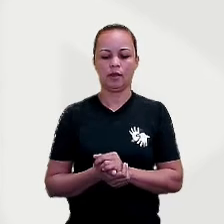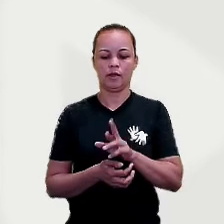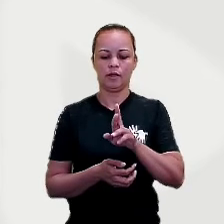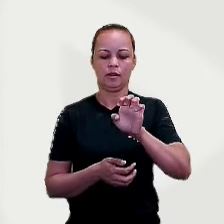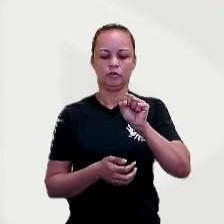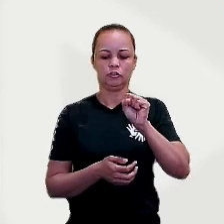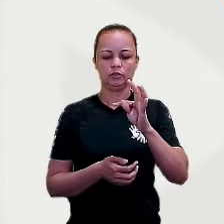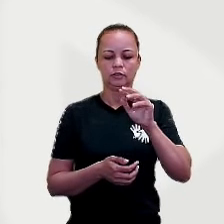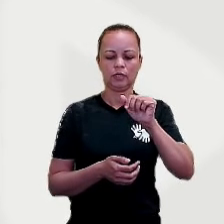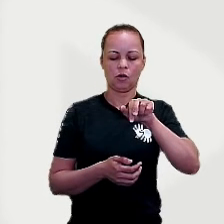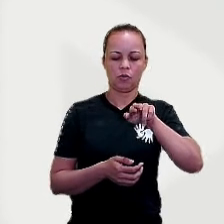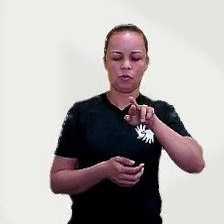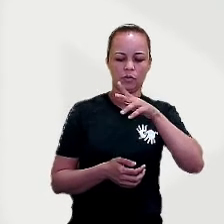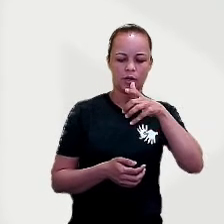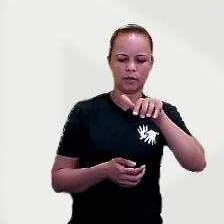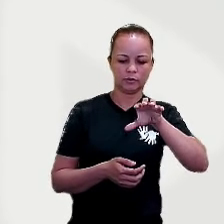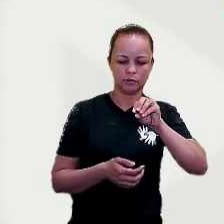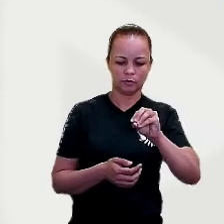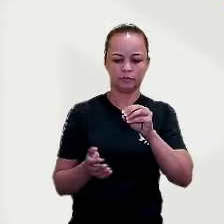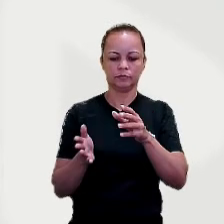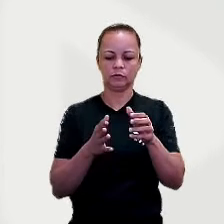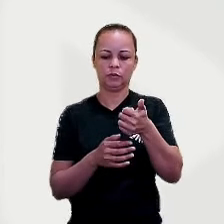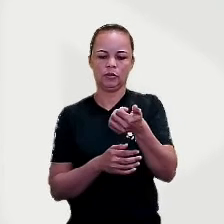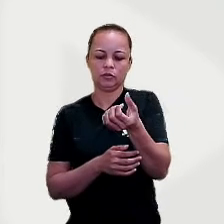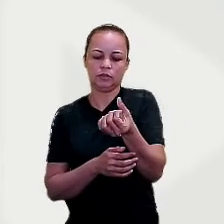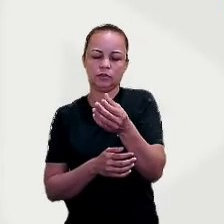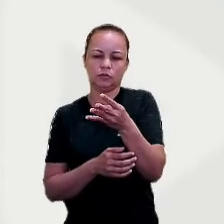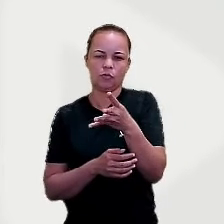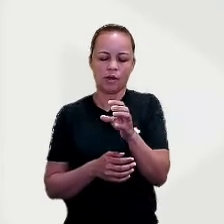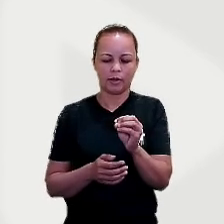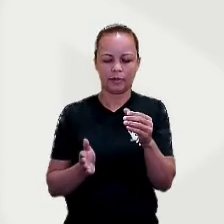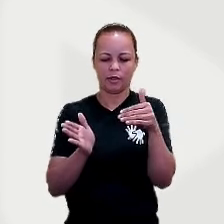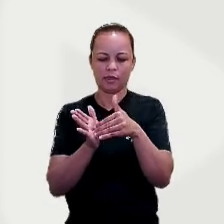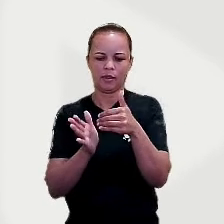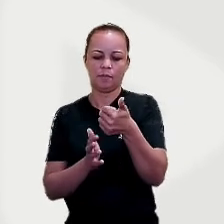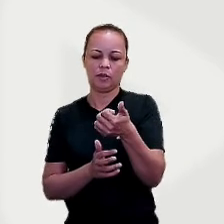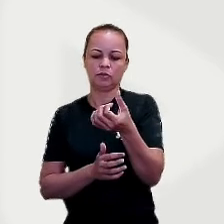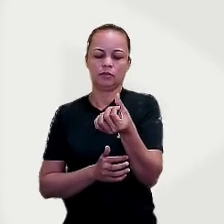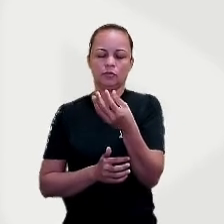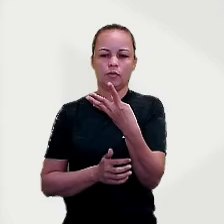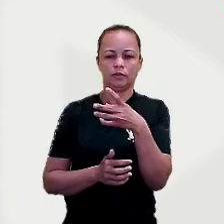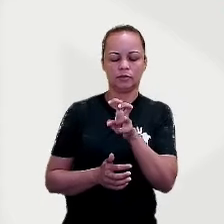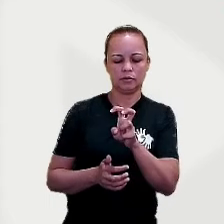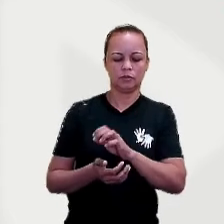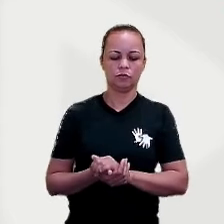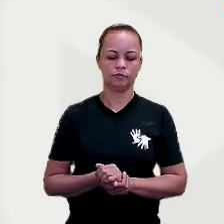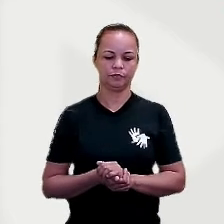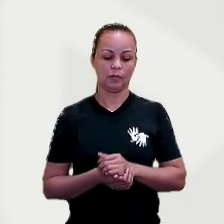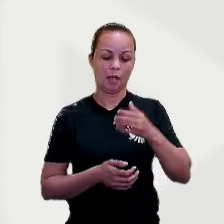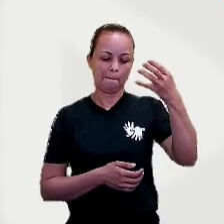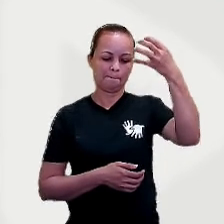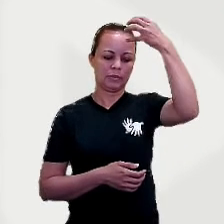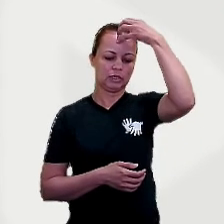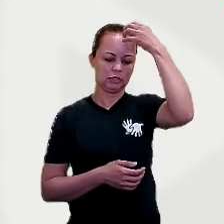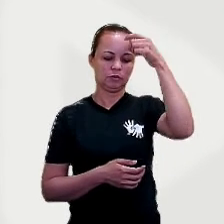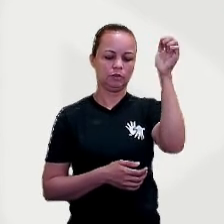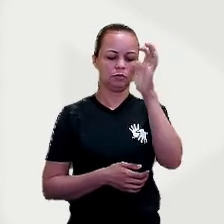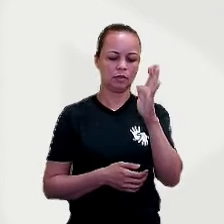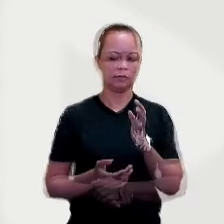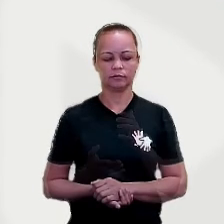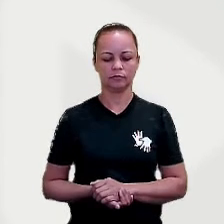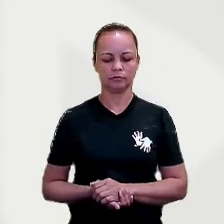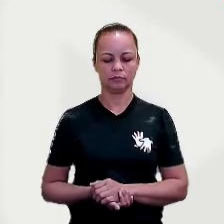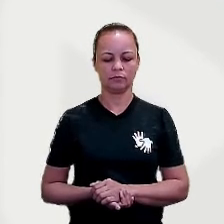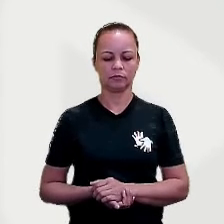de 1640 a 1645. Príncipe do Brasil, 1645 e